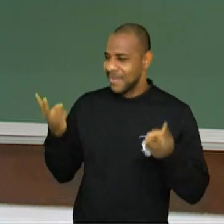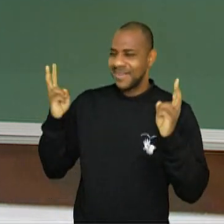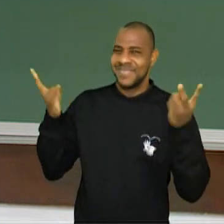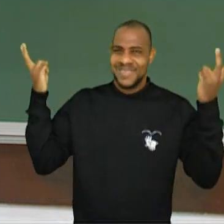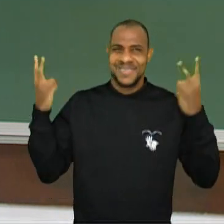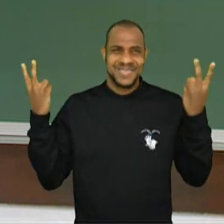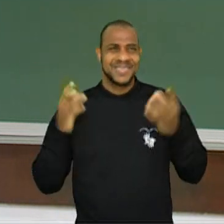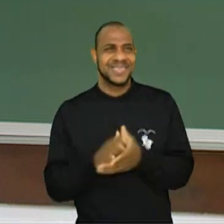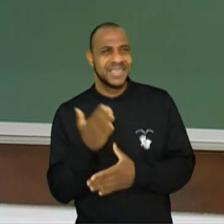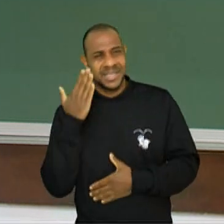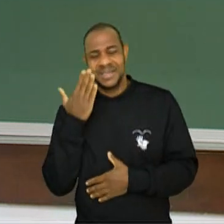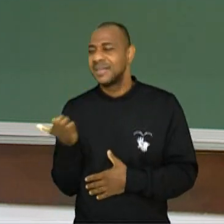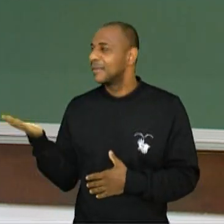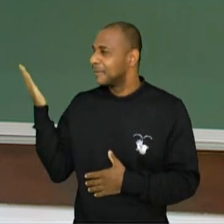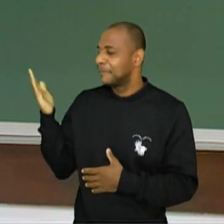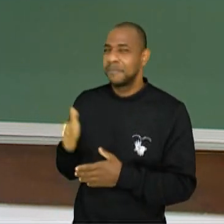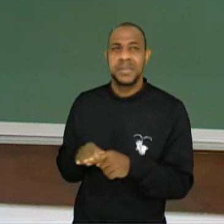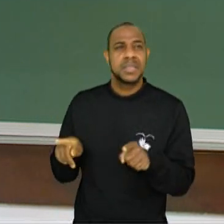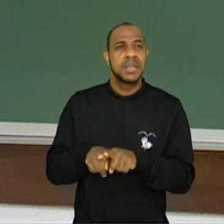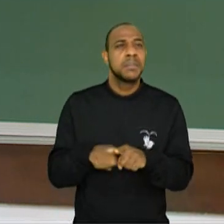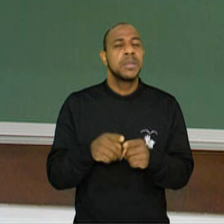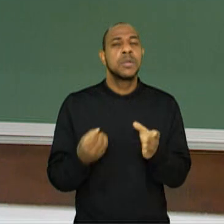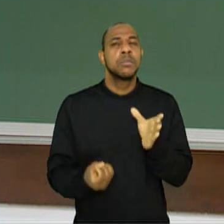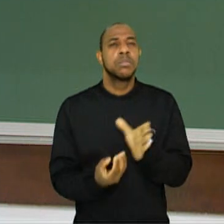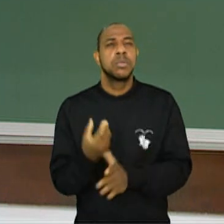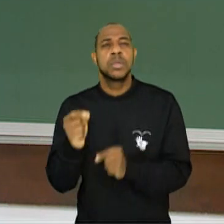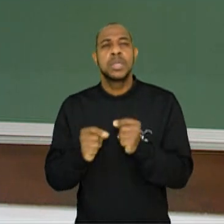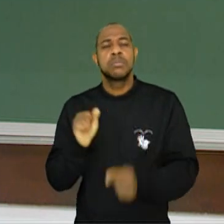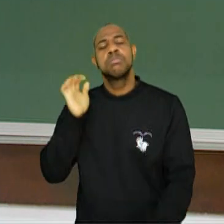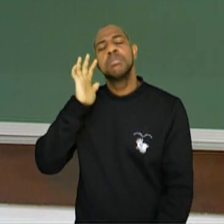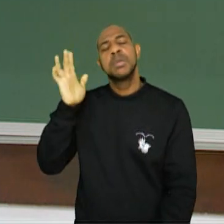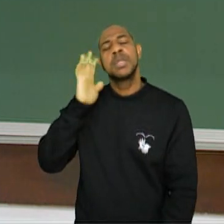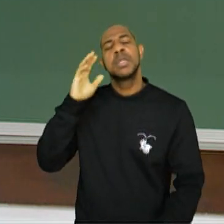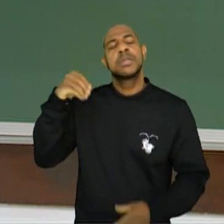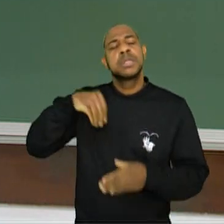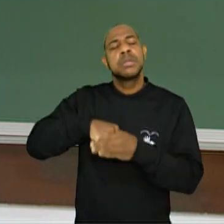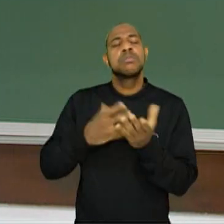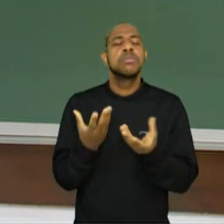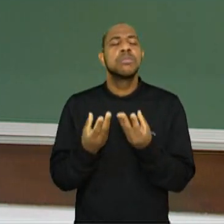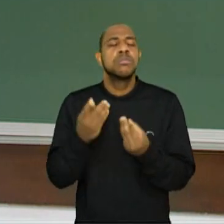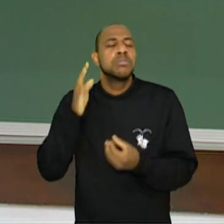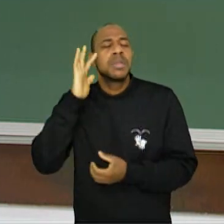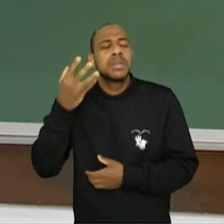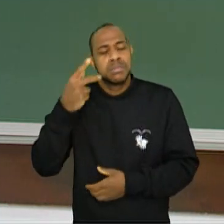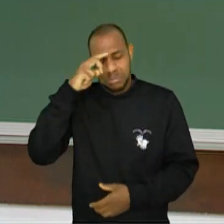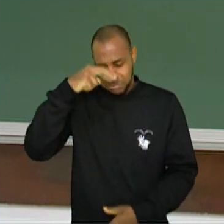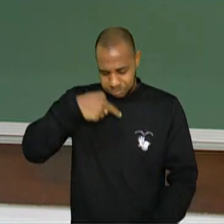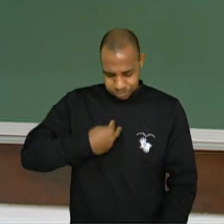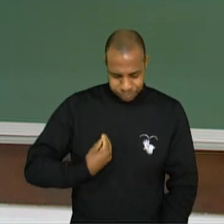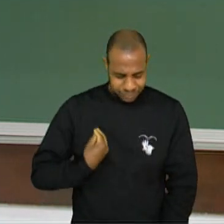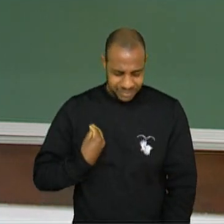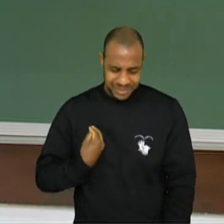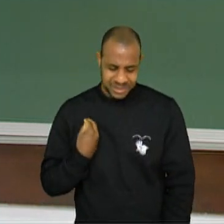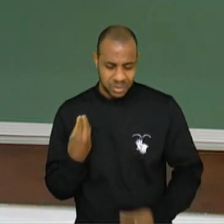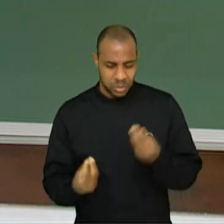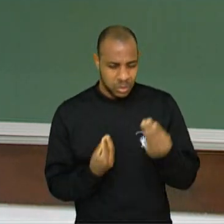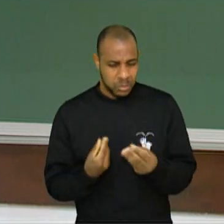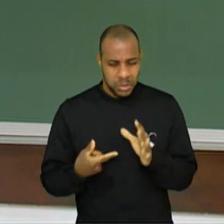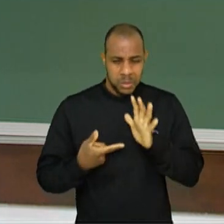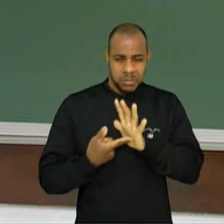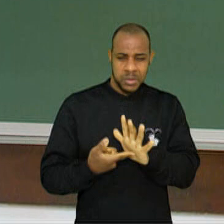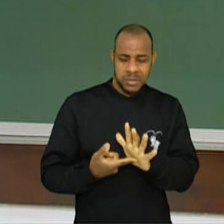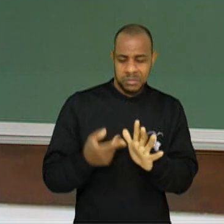Porém, analisamos também a formação do imaginário do brasileiro sobre si mesmo. Como que um brasileiro